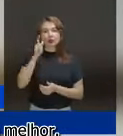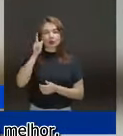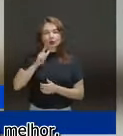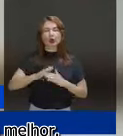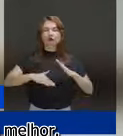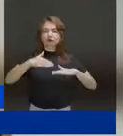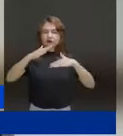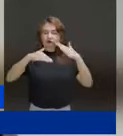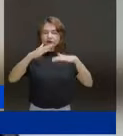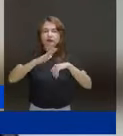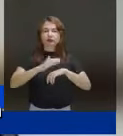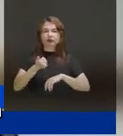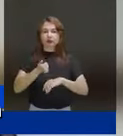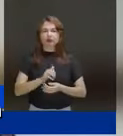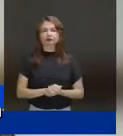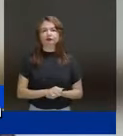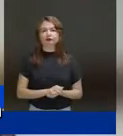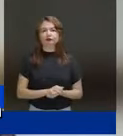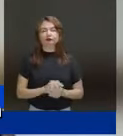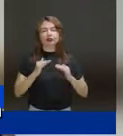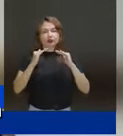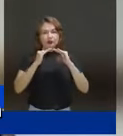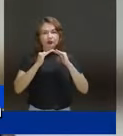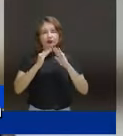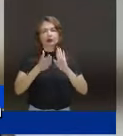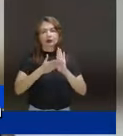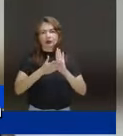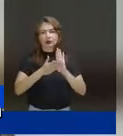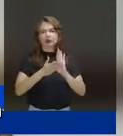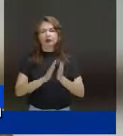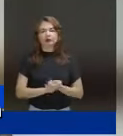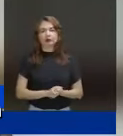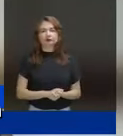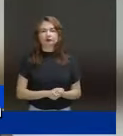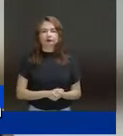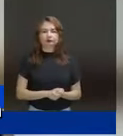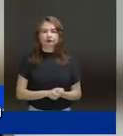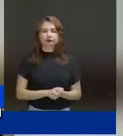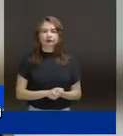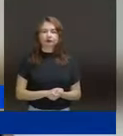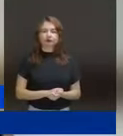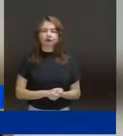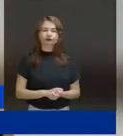minhas contribuições, e também eu estou de acordo com a proposição que foi